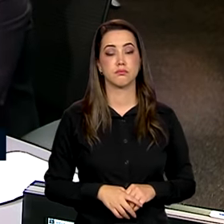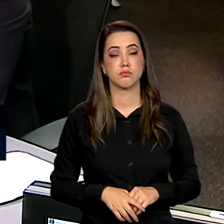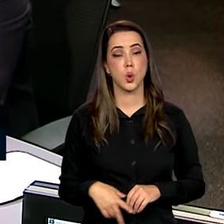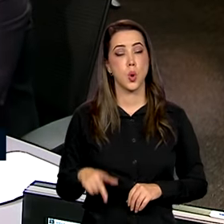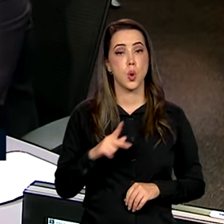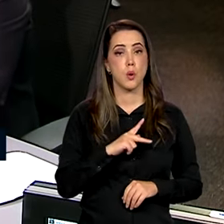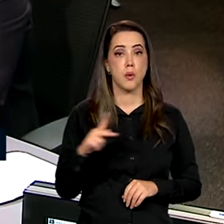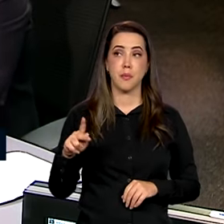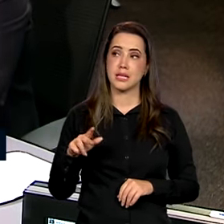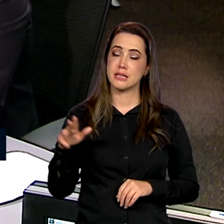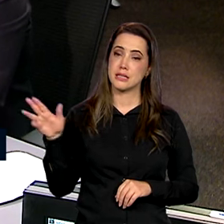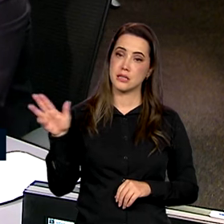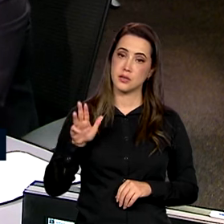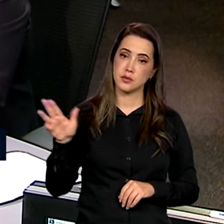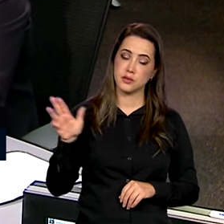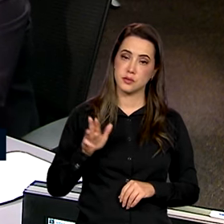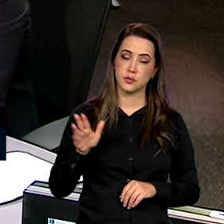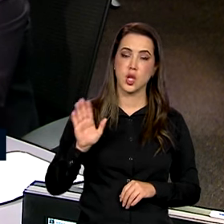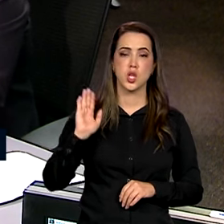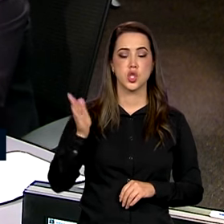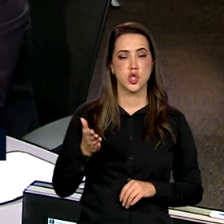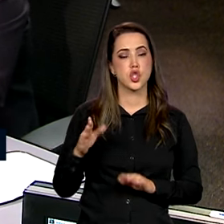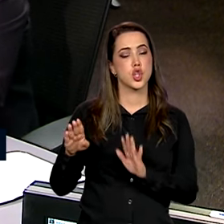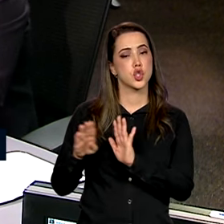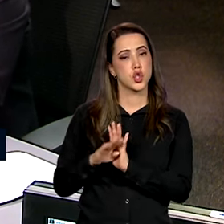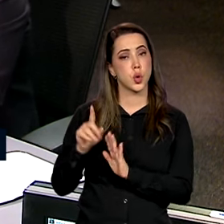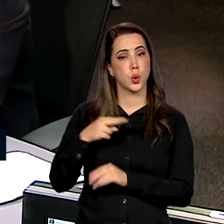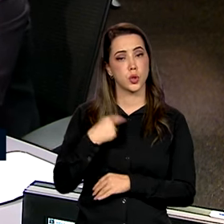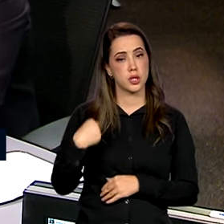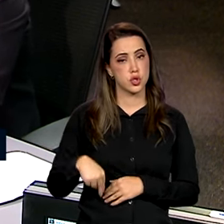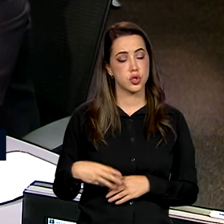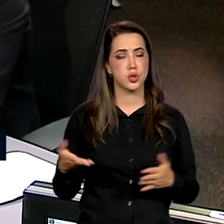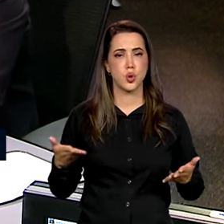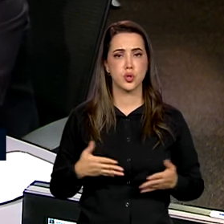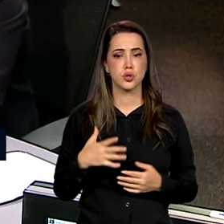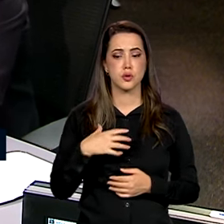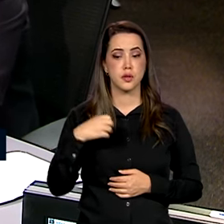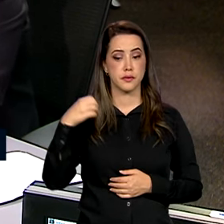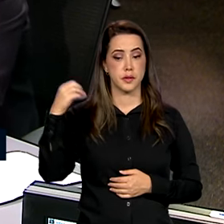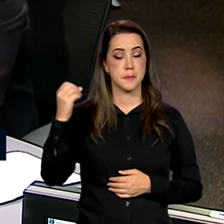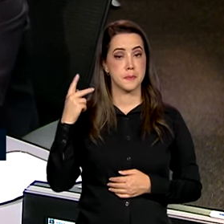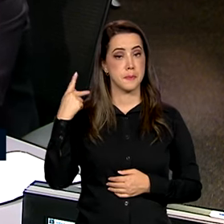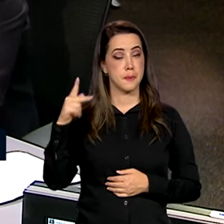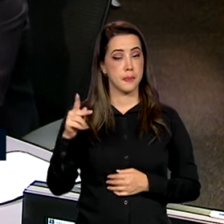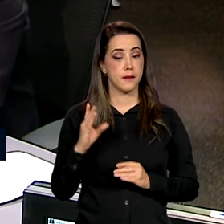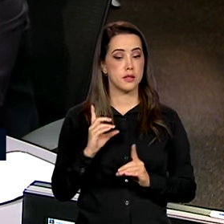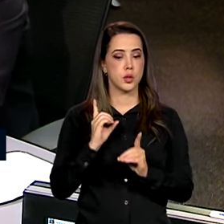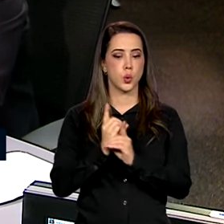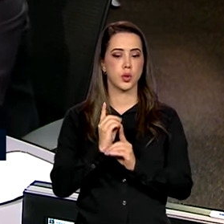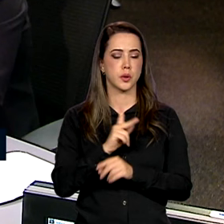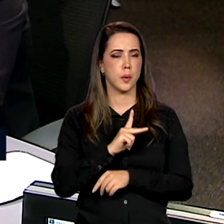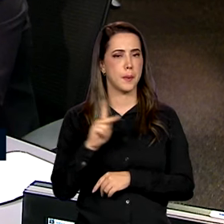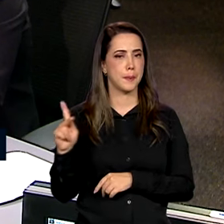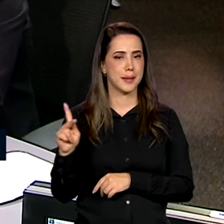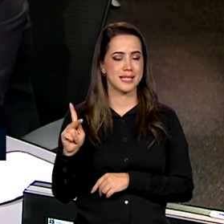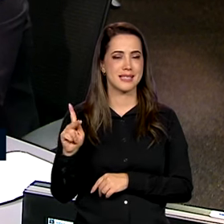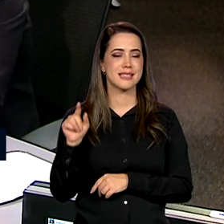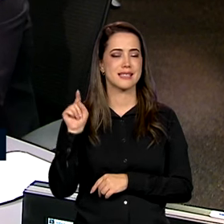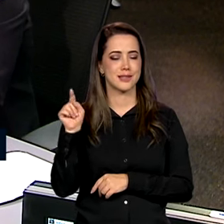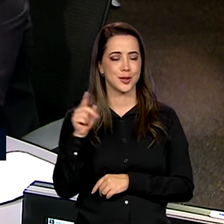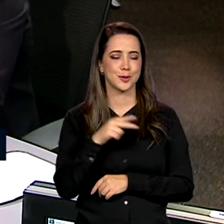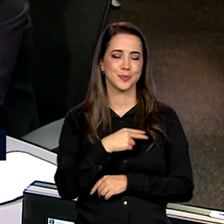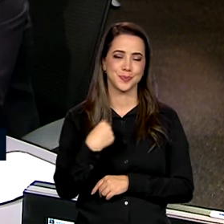o presidente Luiz Inácio Lula da Silva já está na China na viagem oficial Lula vai se encontrar com o presidente chinês